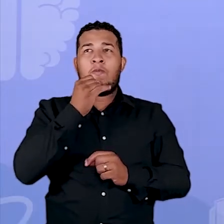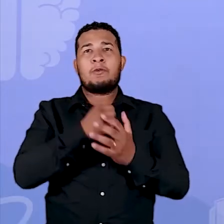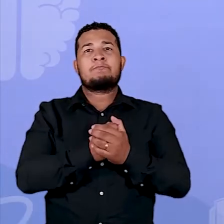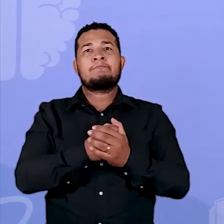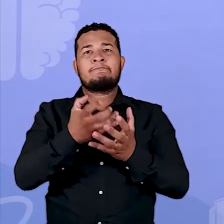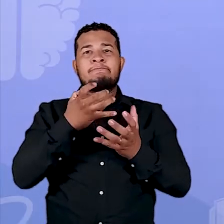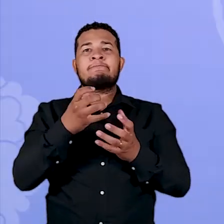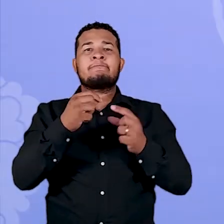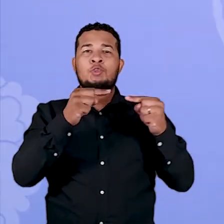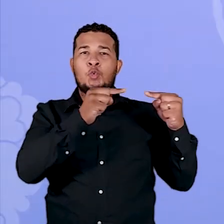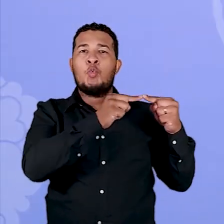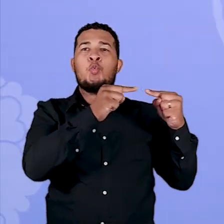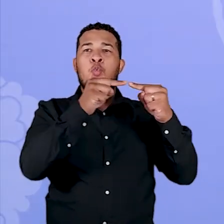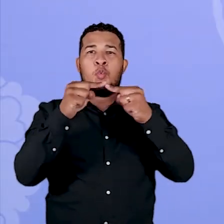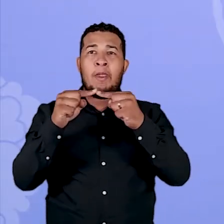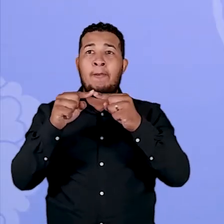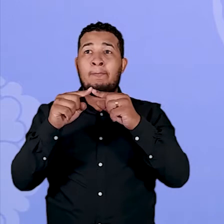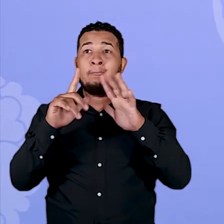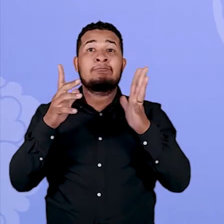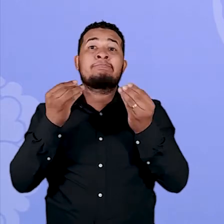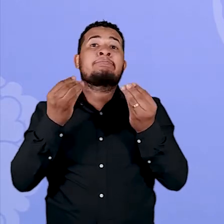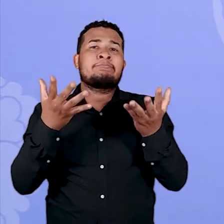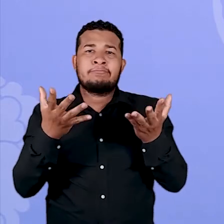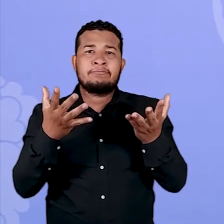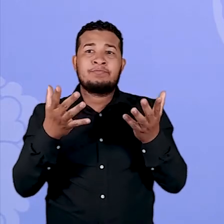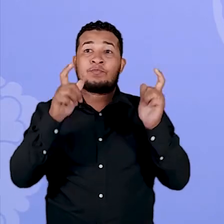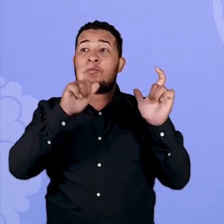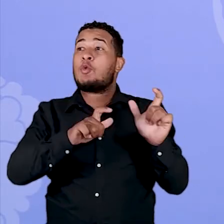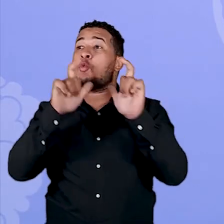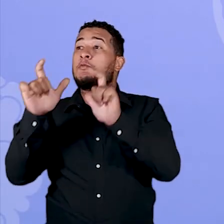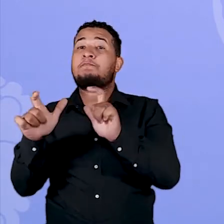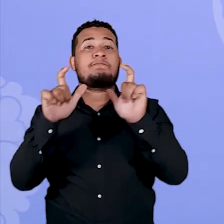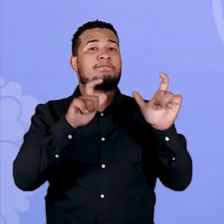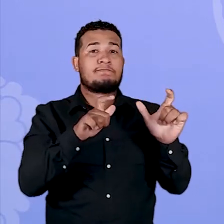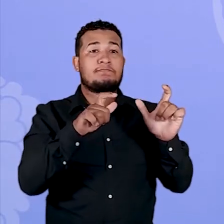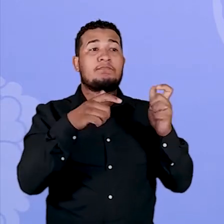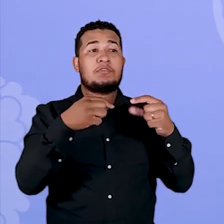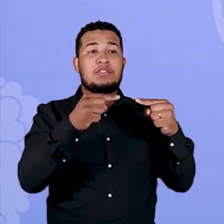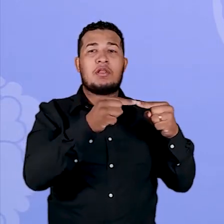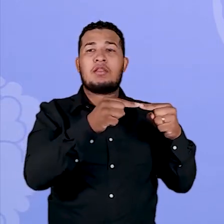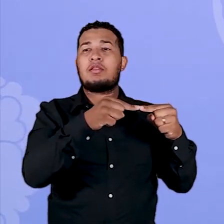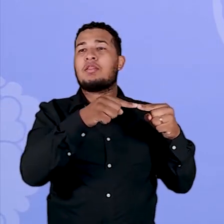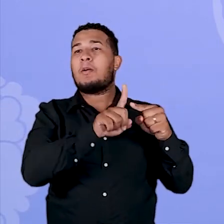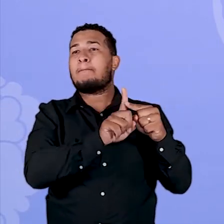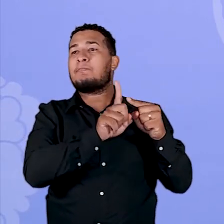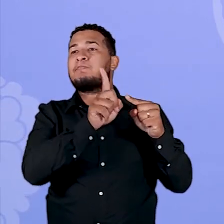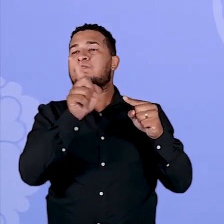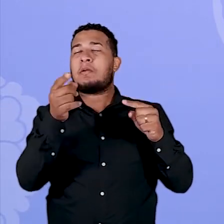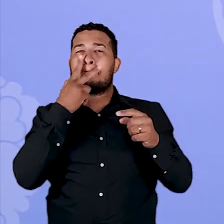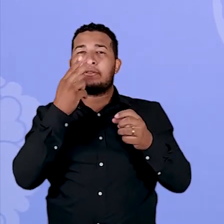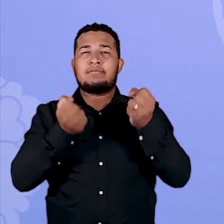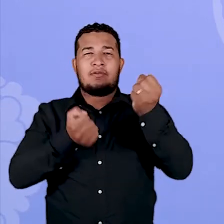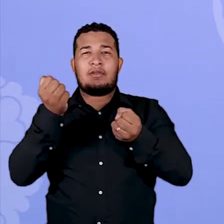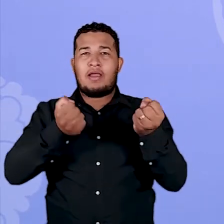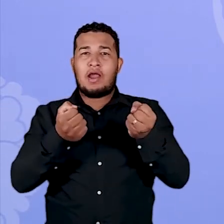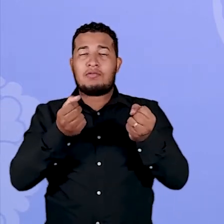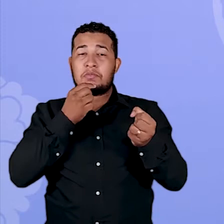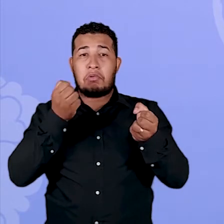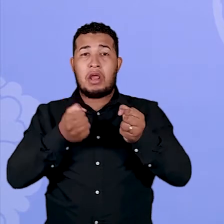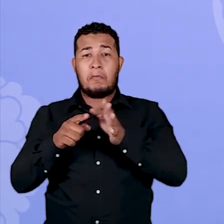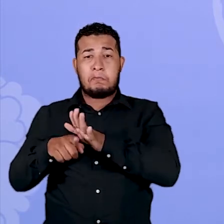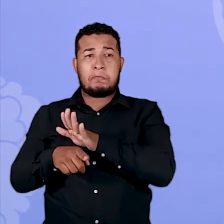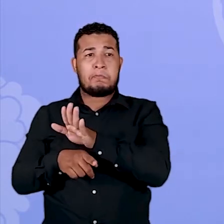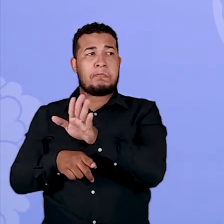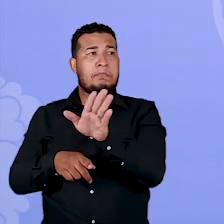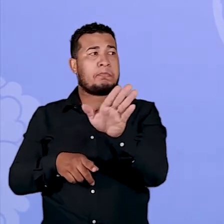essa carga flua de uma maneira ordenada. Mas para quê? Para onde? Bom, eu preciso de um trajeto aí, como se fosse um carro. Um carro ele